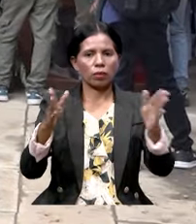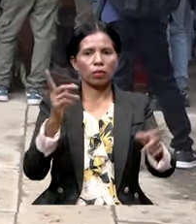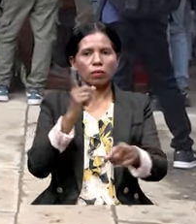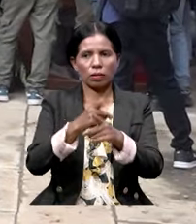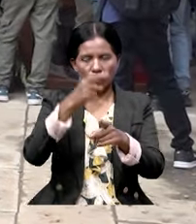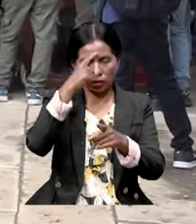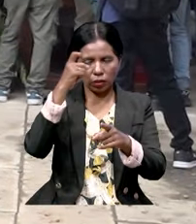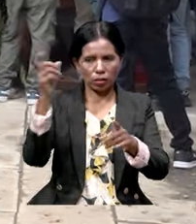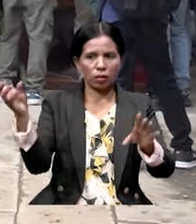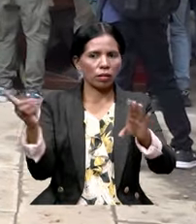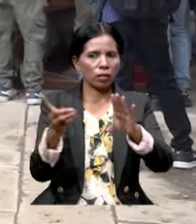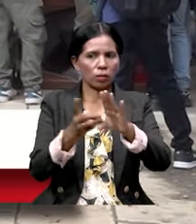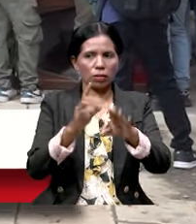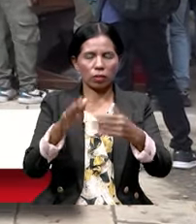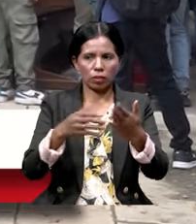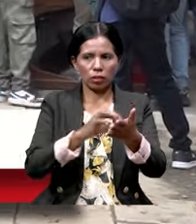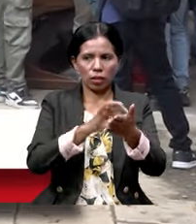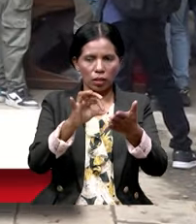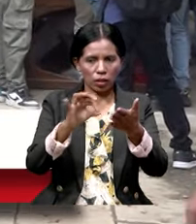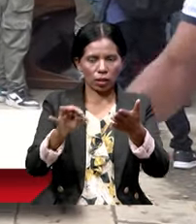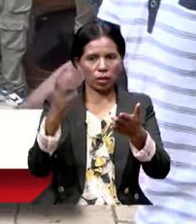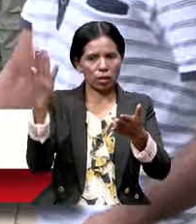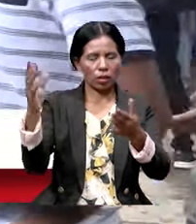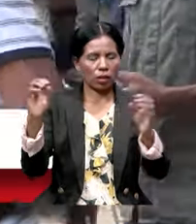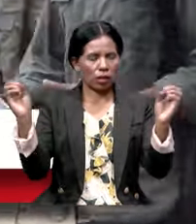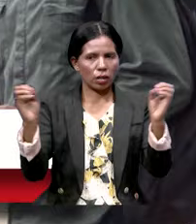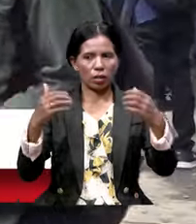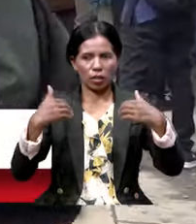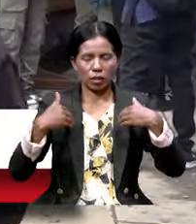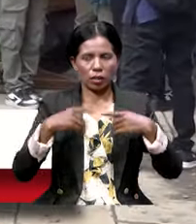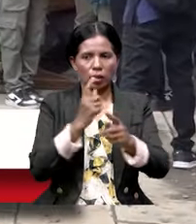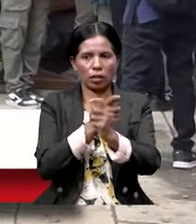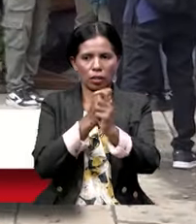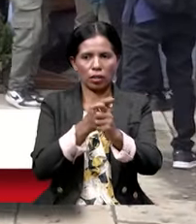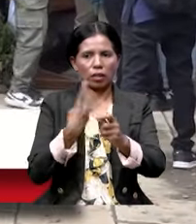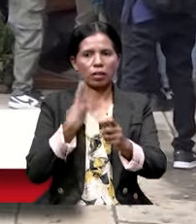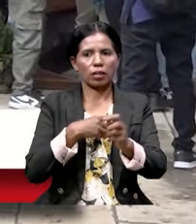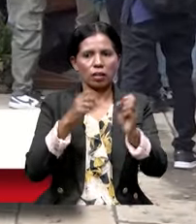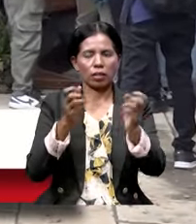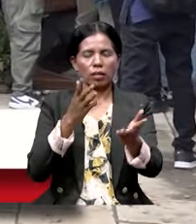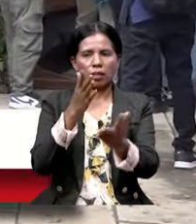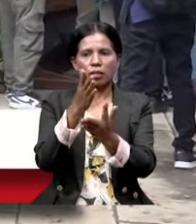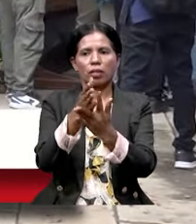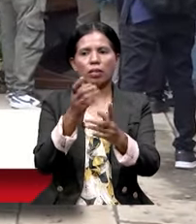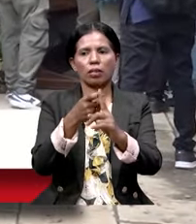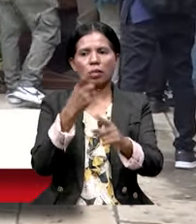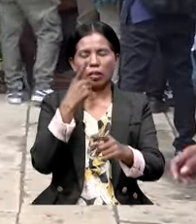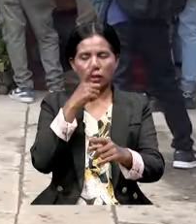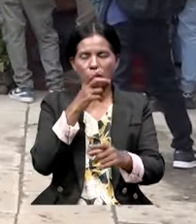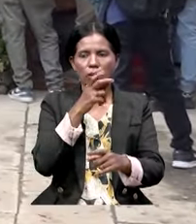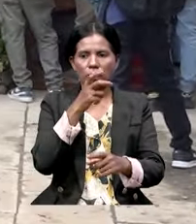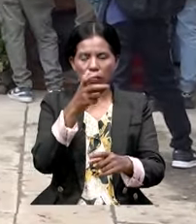tu saintifiku hotu-hotu nebe makakere nebe la consegue ia tetu ento ite tenke asesu husi lingua